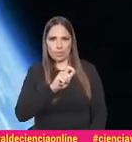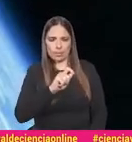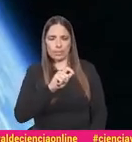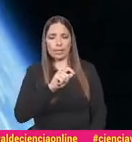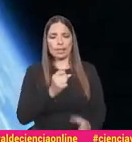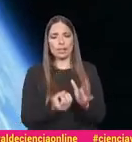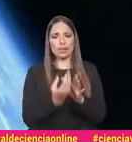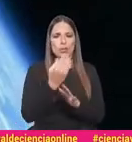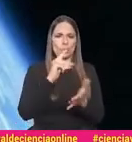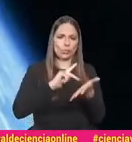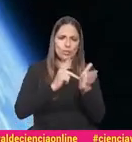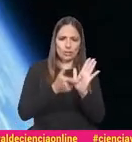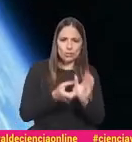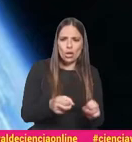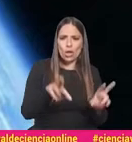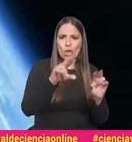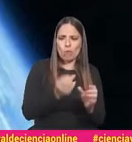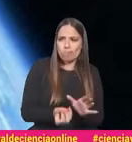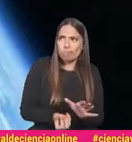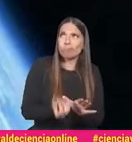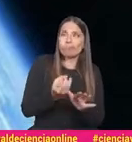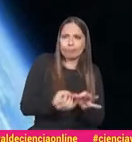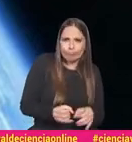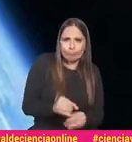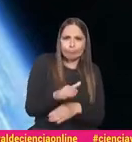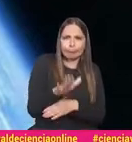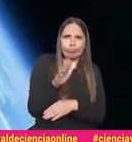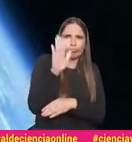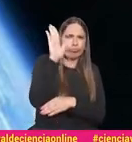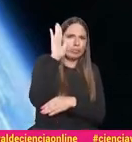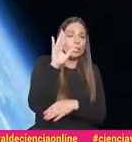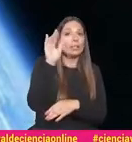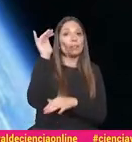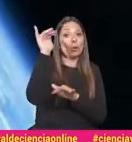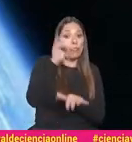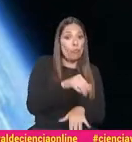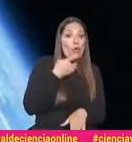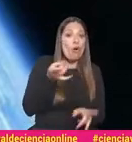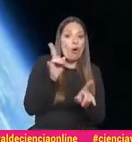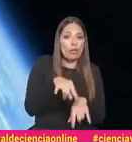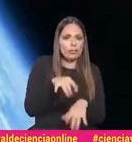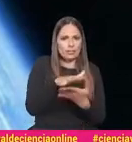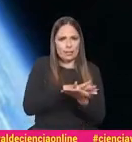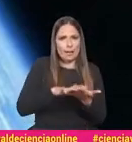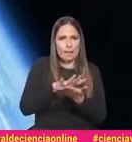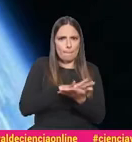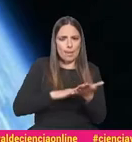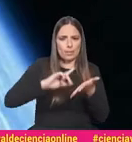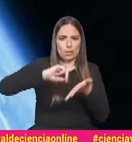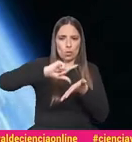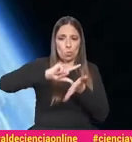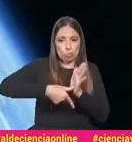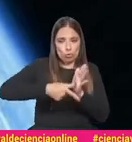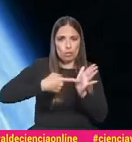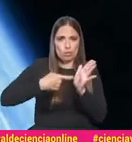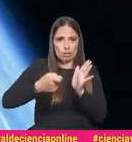lançar foguetões e recuperar, e na realidade será ela o grande motor por detrás do projeto americano de